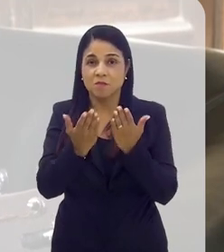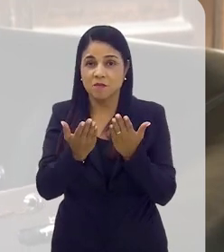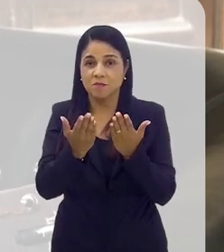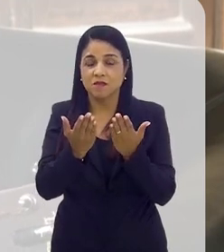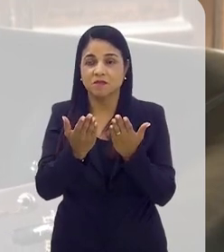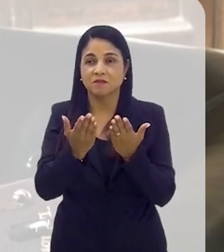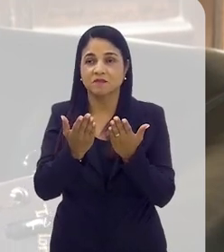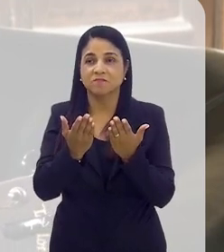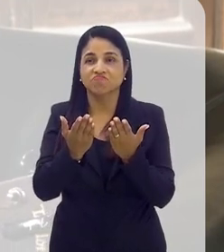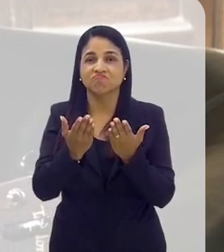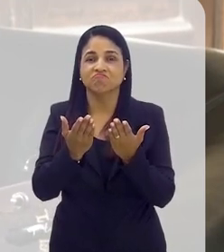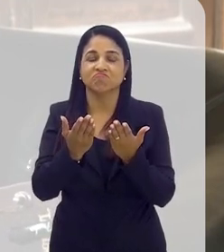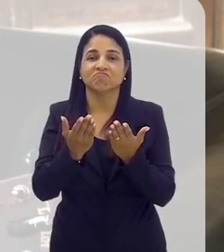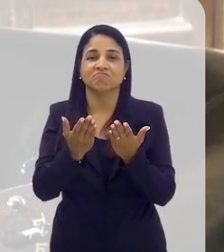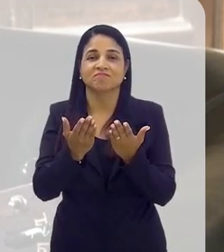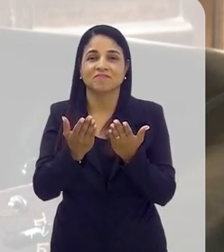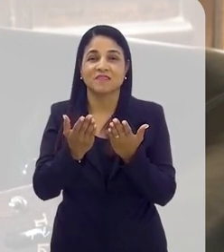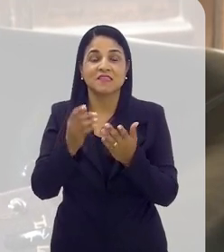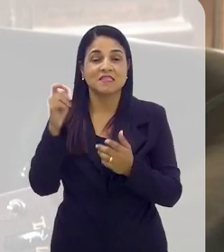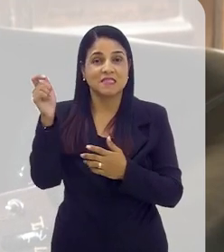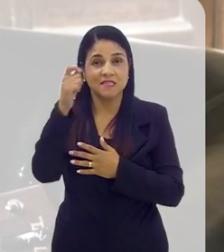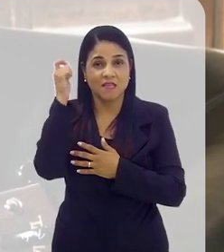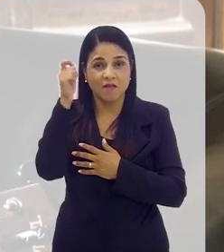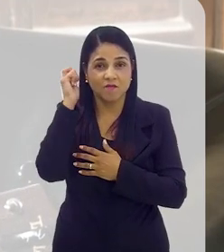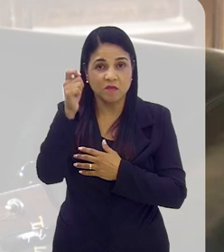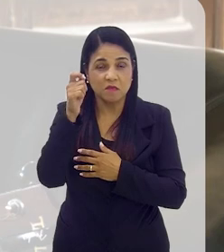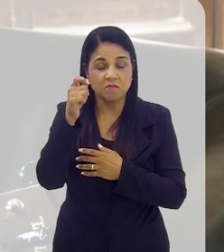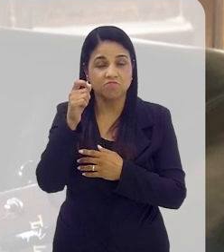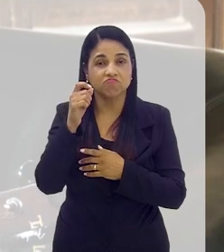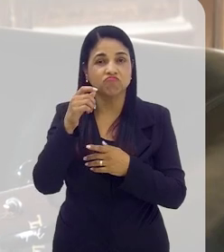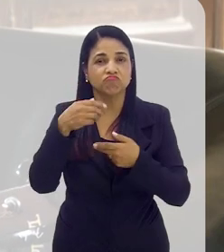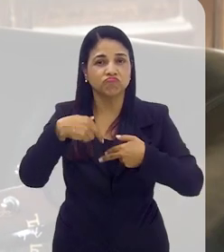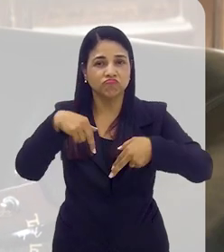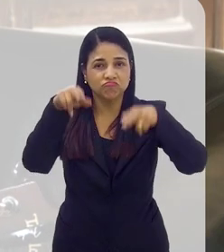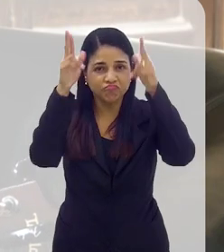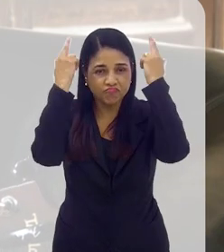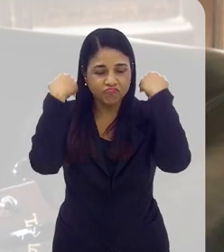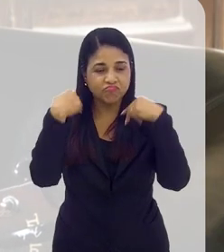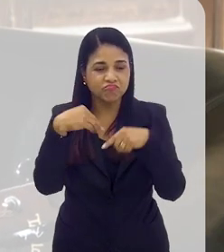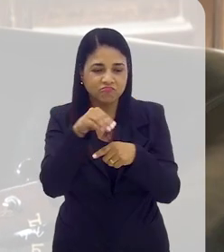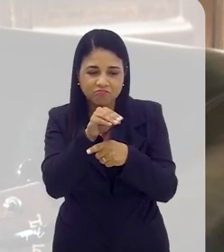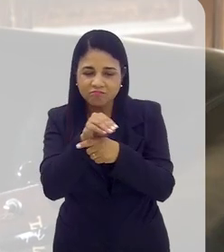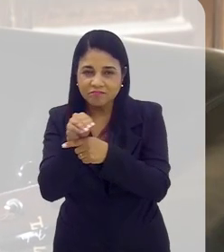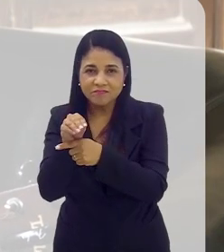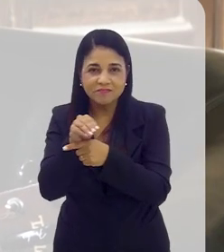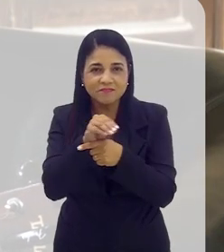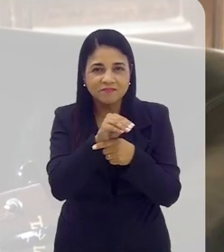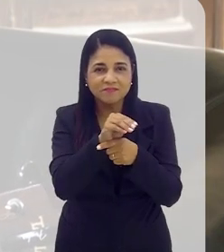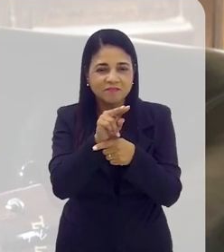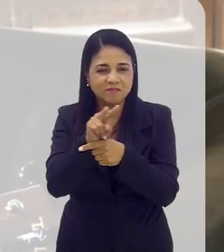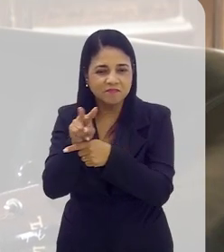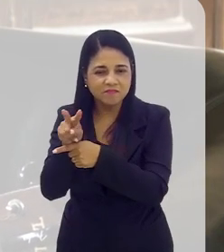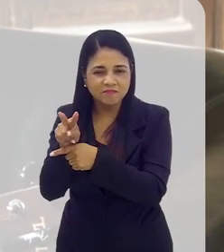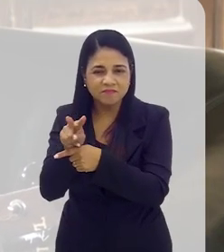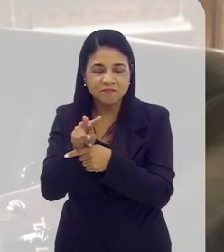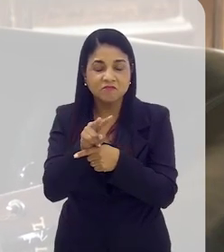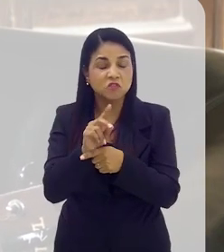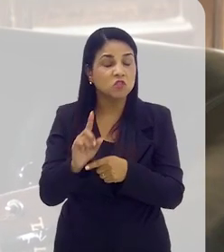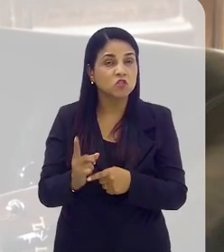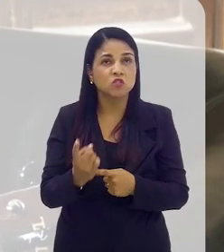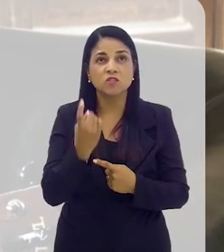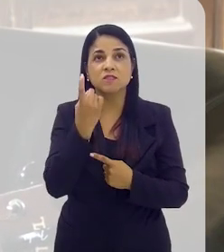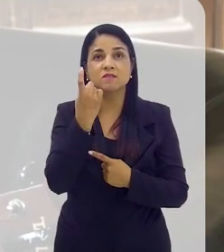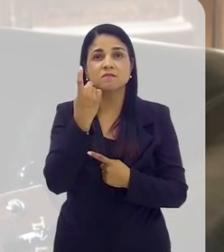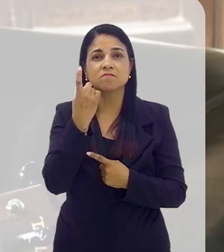bom, né? A gente vê na Bíblia, por várias vezes, né? Você vê, Davi, ele estava